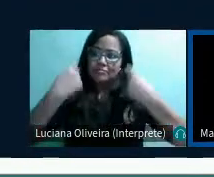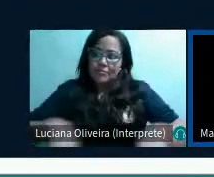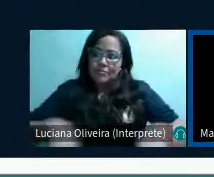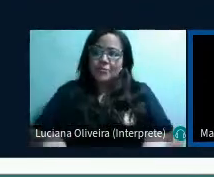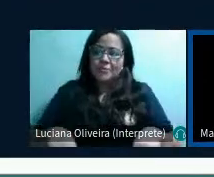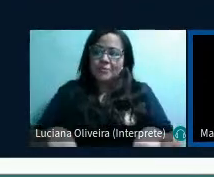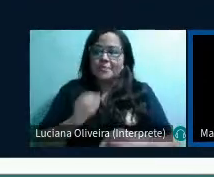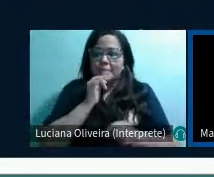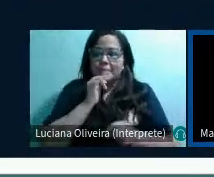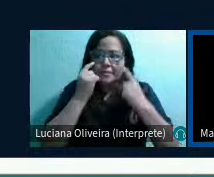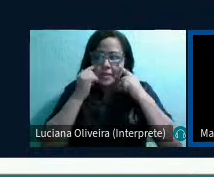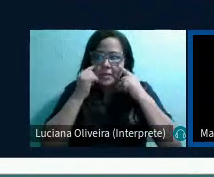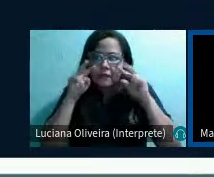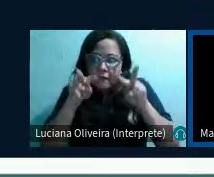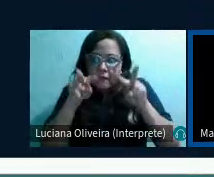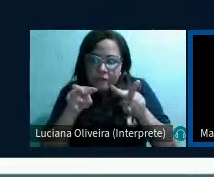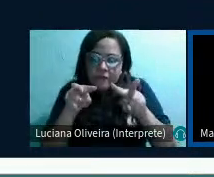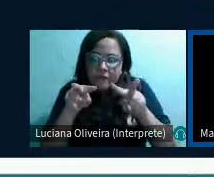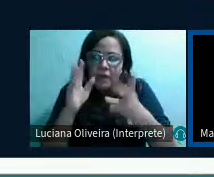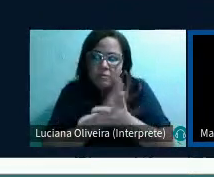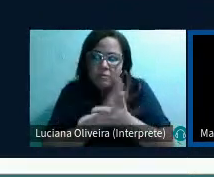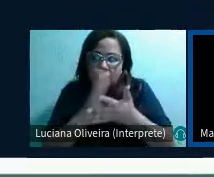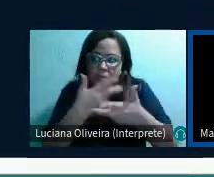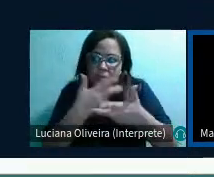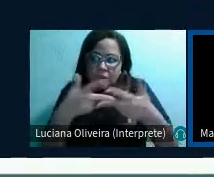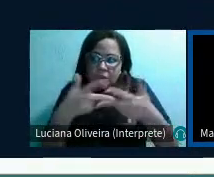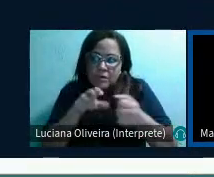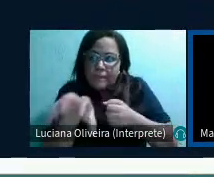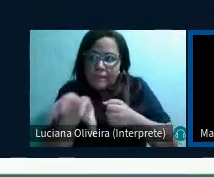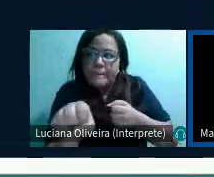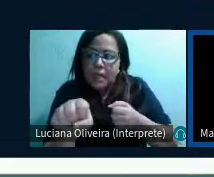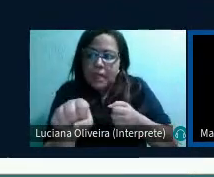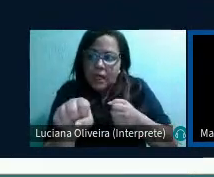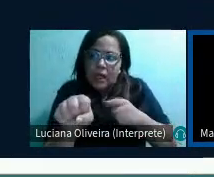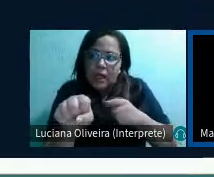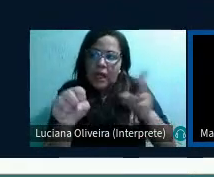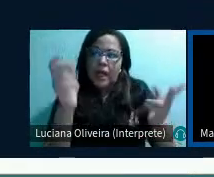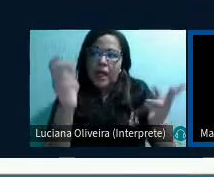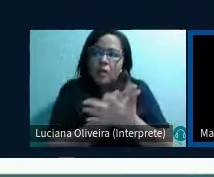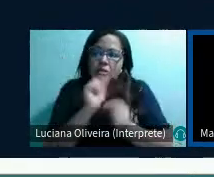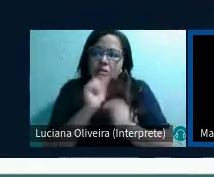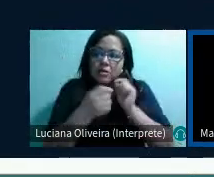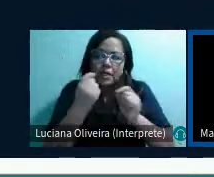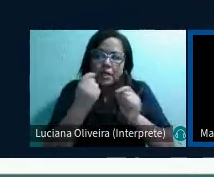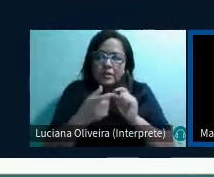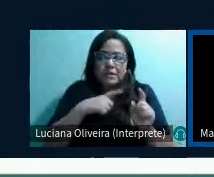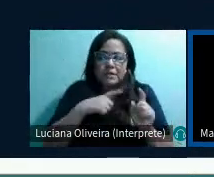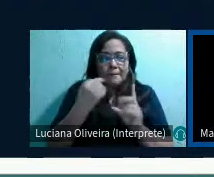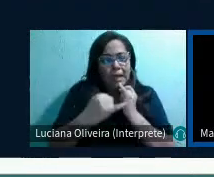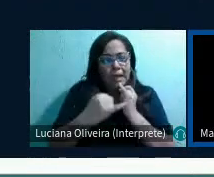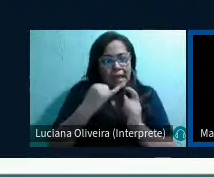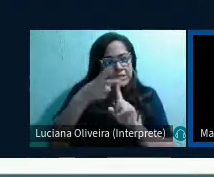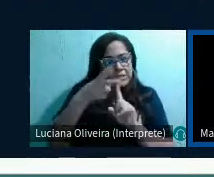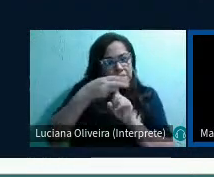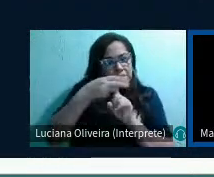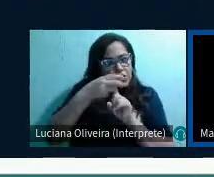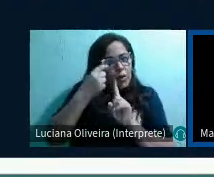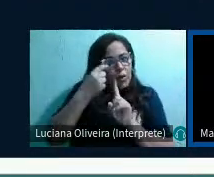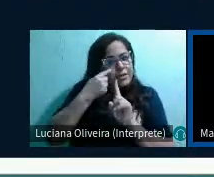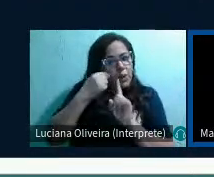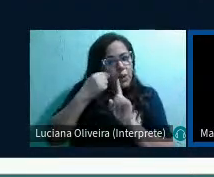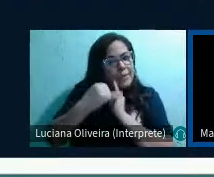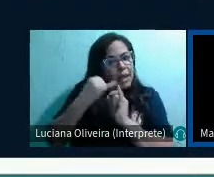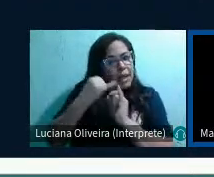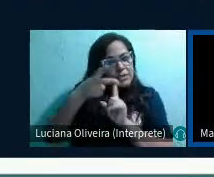você vai ter o sensor da visão, e aí o cérebro vai entender essa visão, né? Vai processar esse